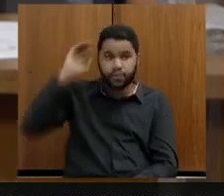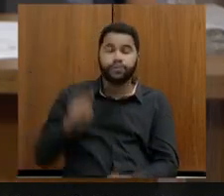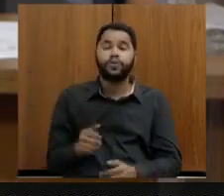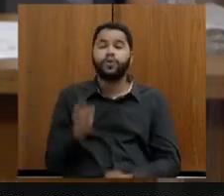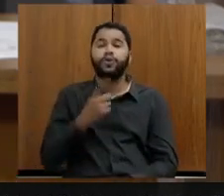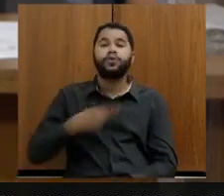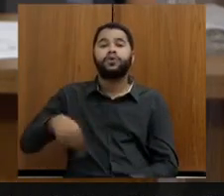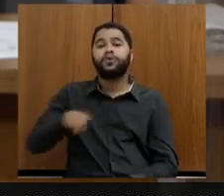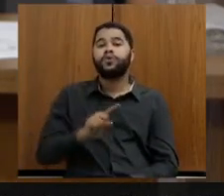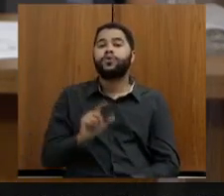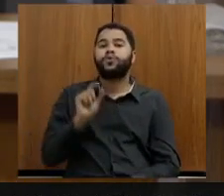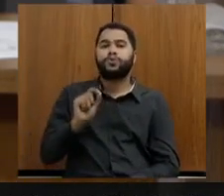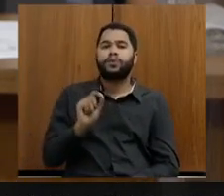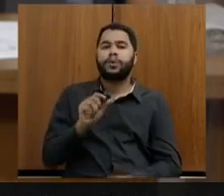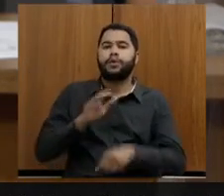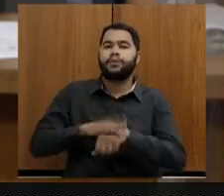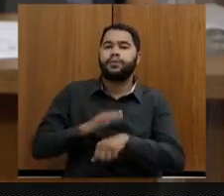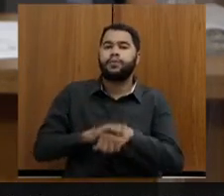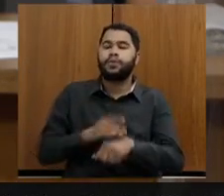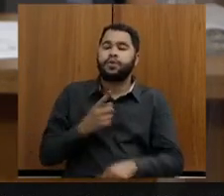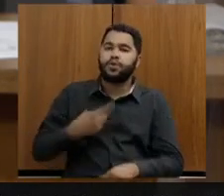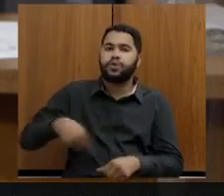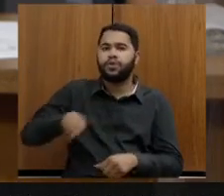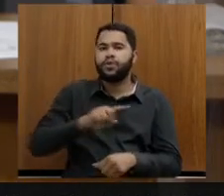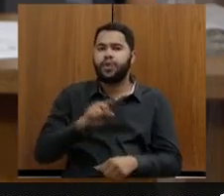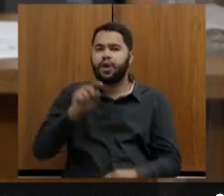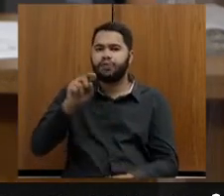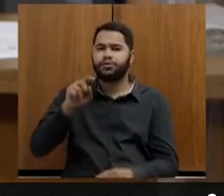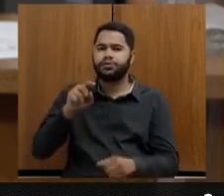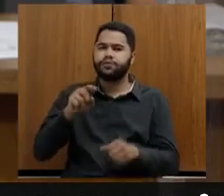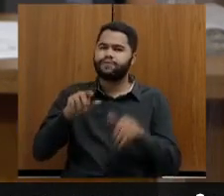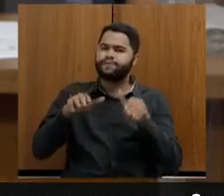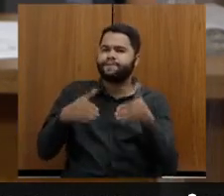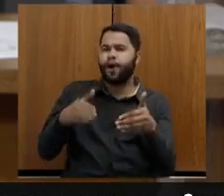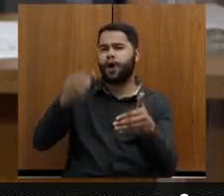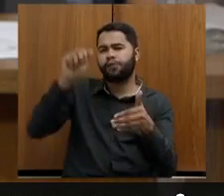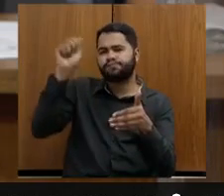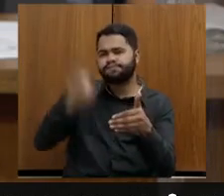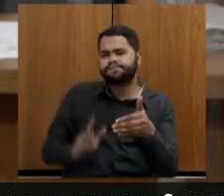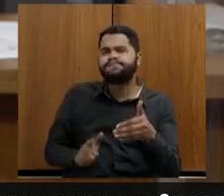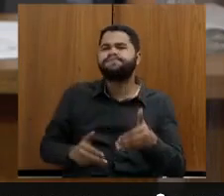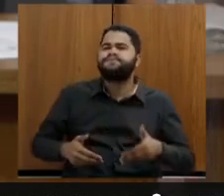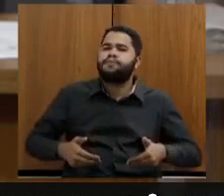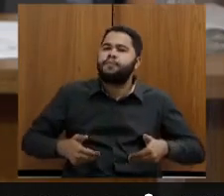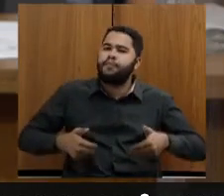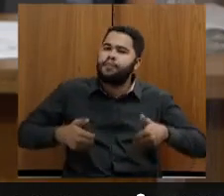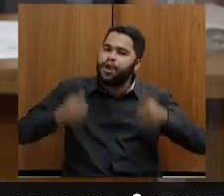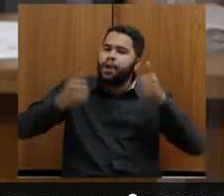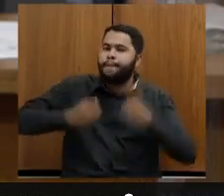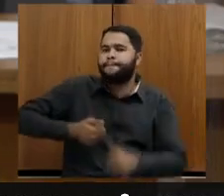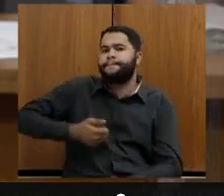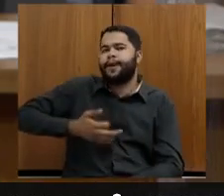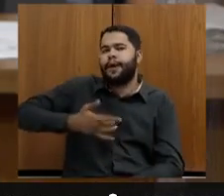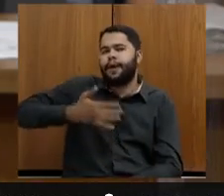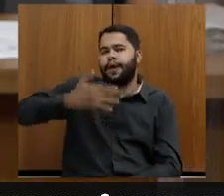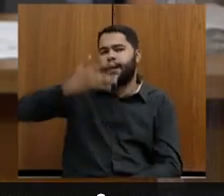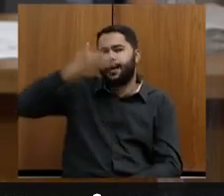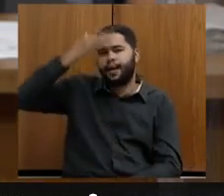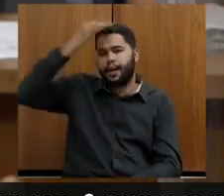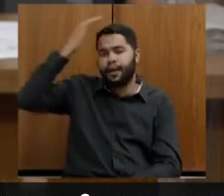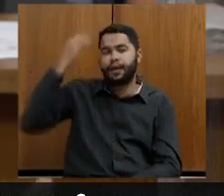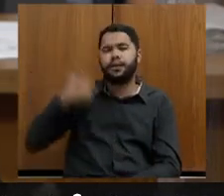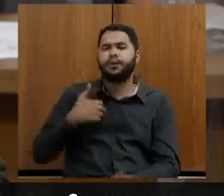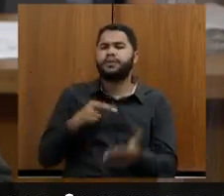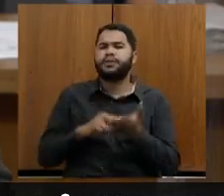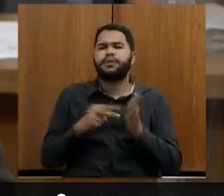e nós estamos fazendo com que essa nossa espertice possa melhorar de forma acelerada que que eu